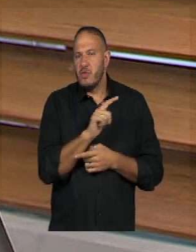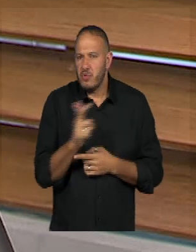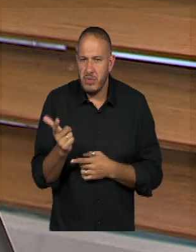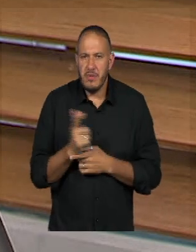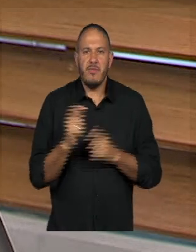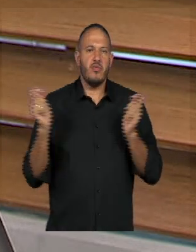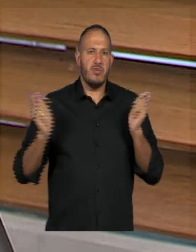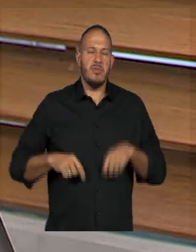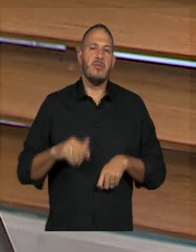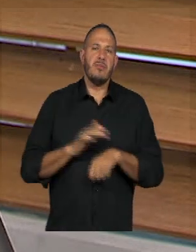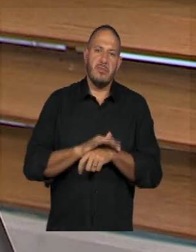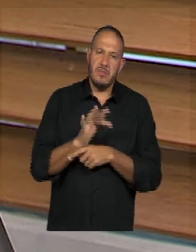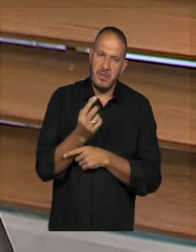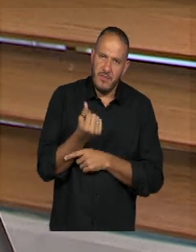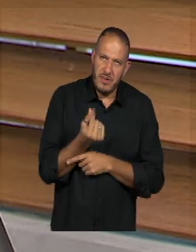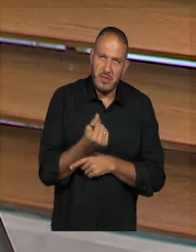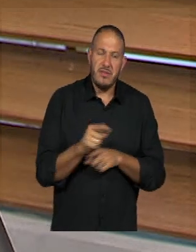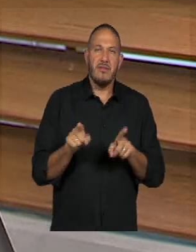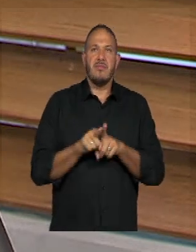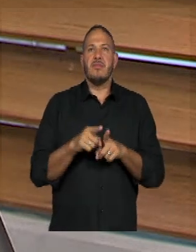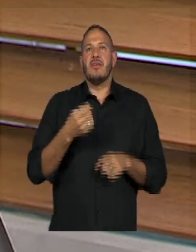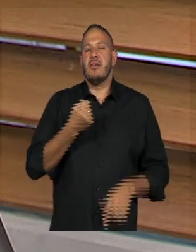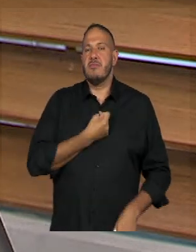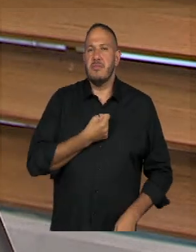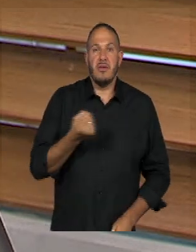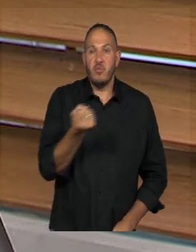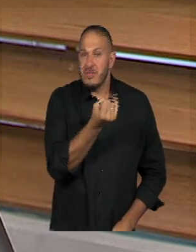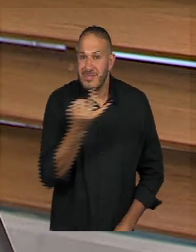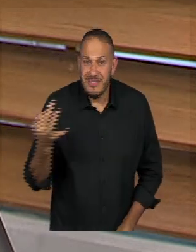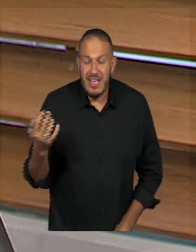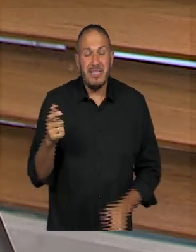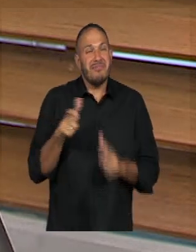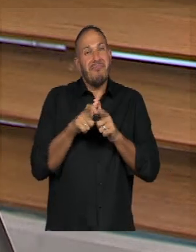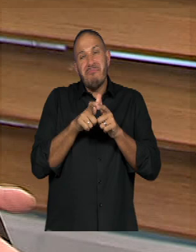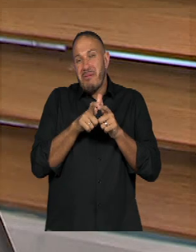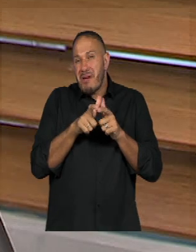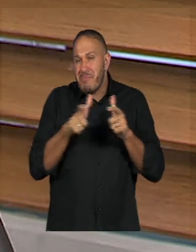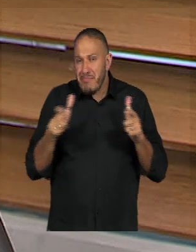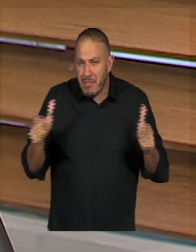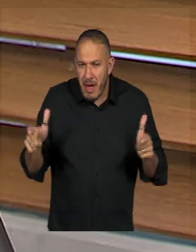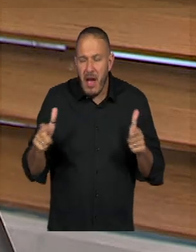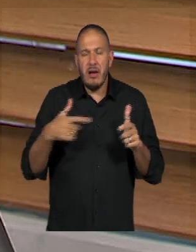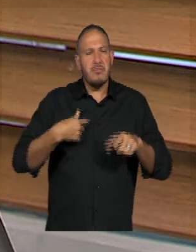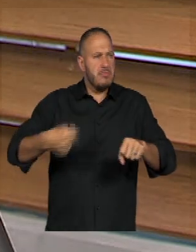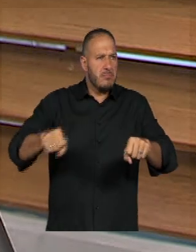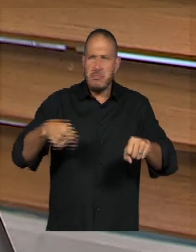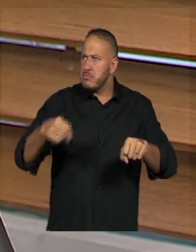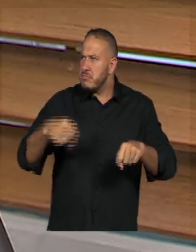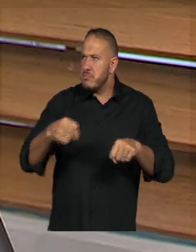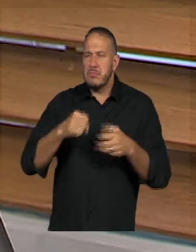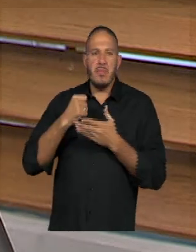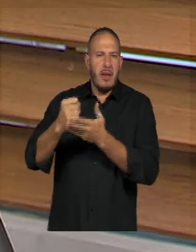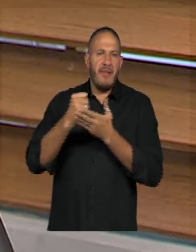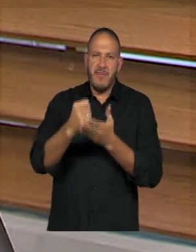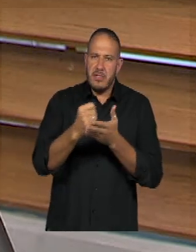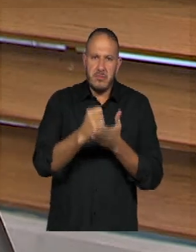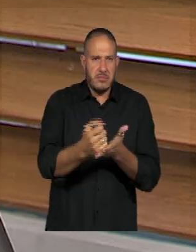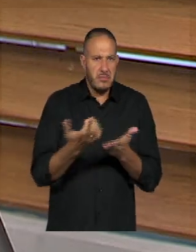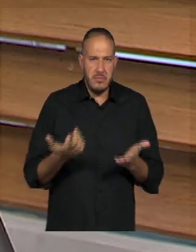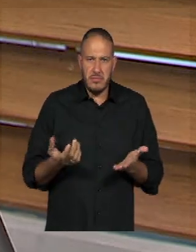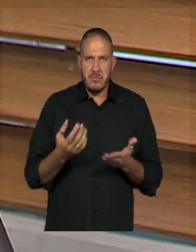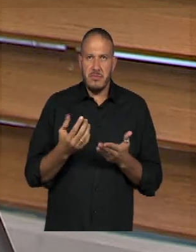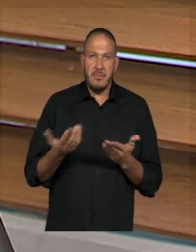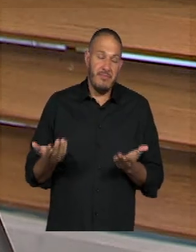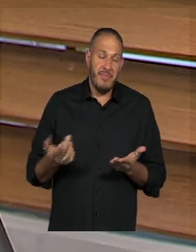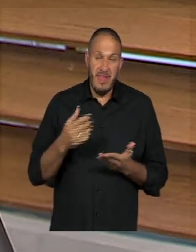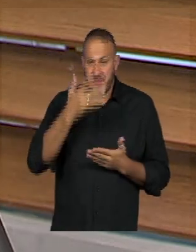financeiras, e o número foi altíssimo de pessoas que pegou uma moto e saiu dirigindo, tá?